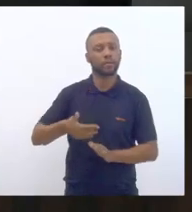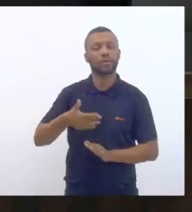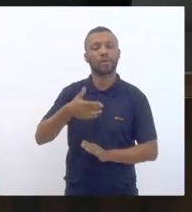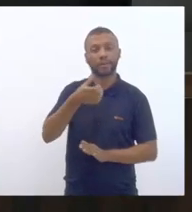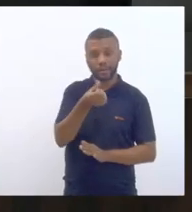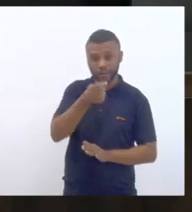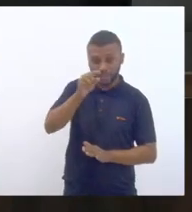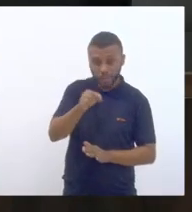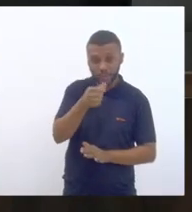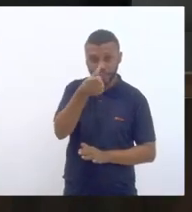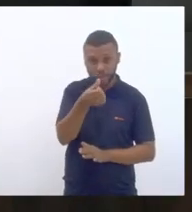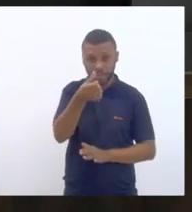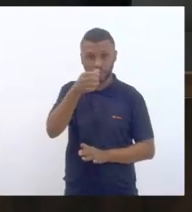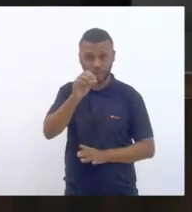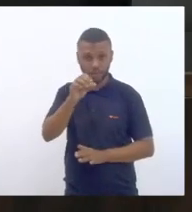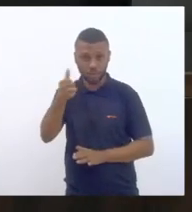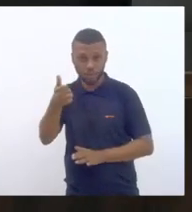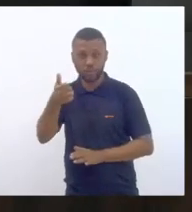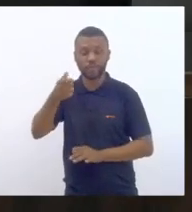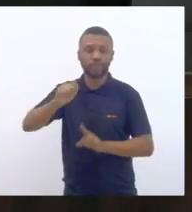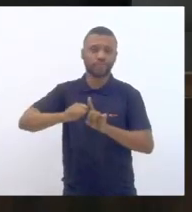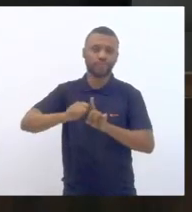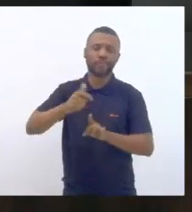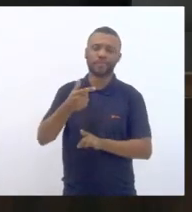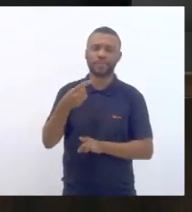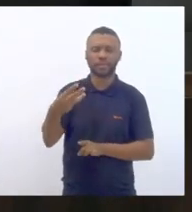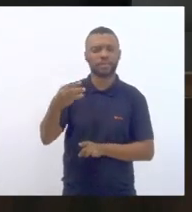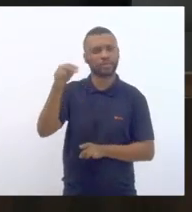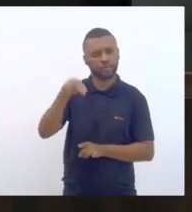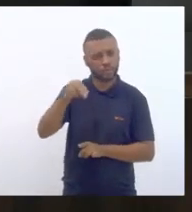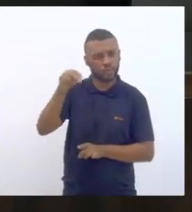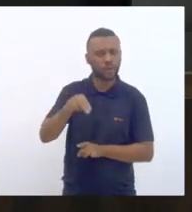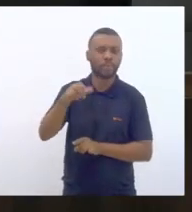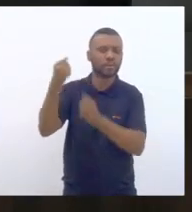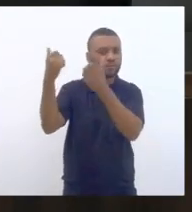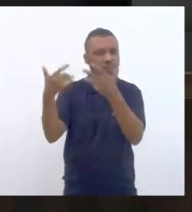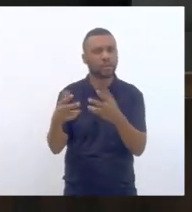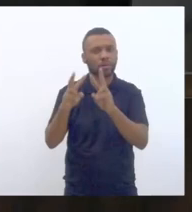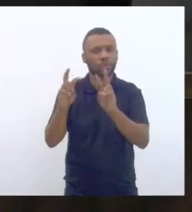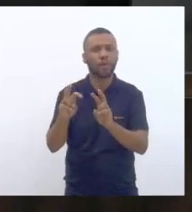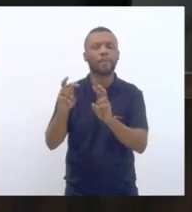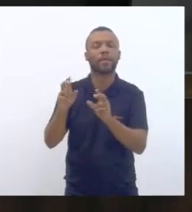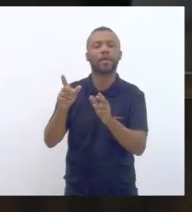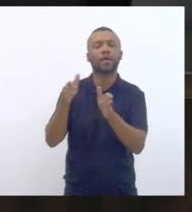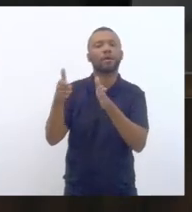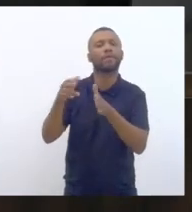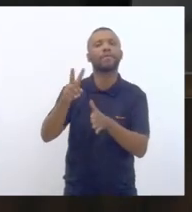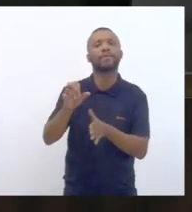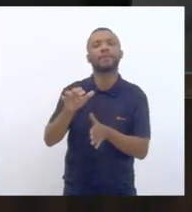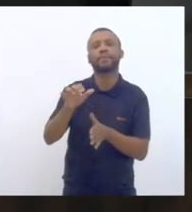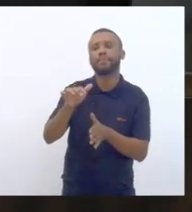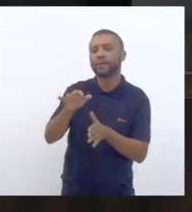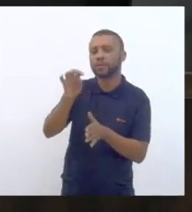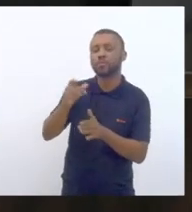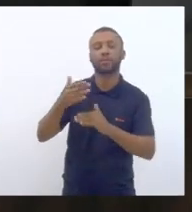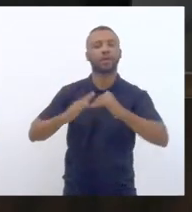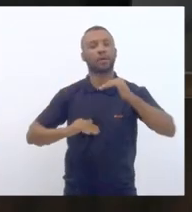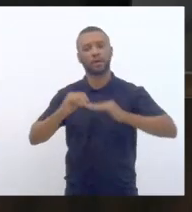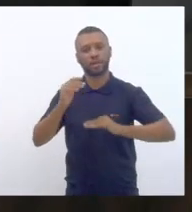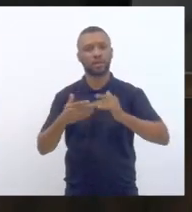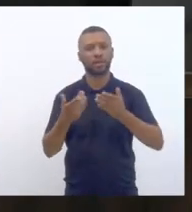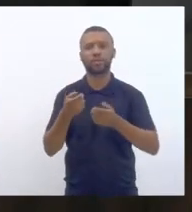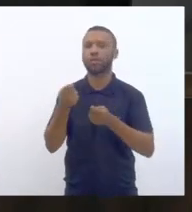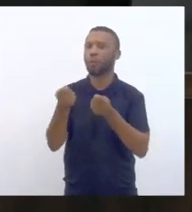6.601 de 28 de novembro de 2013, que dispõe sobre o plano de cargos e vencimento das carreiras de controle interno no quadro